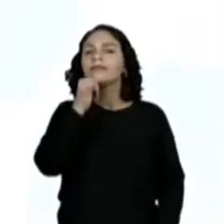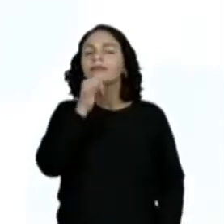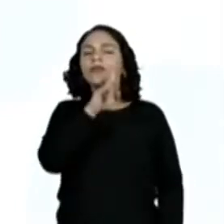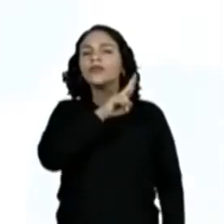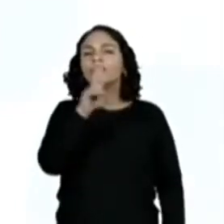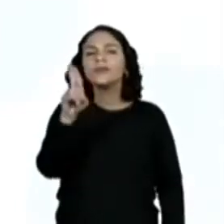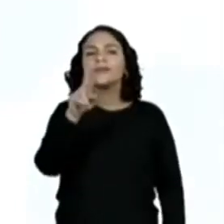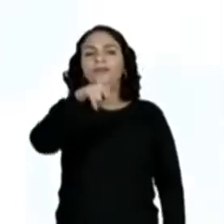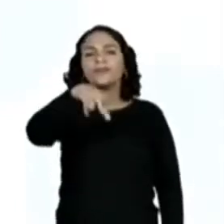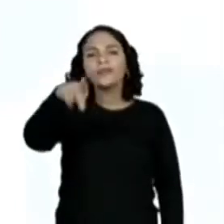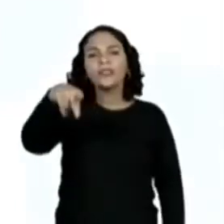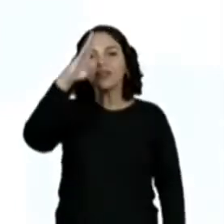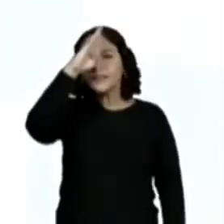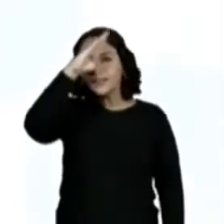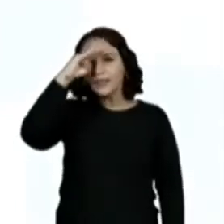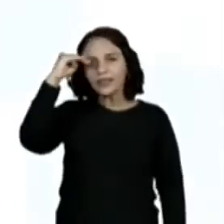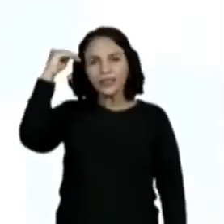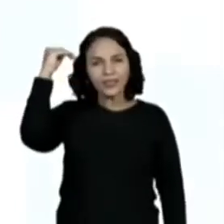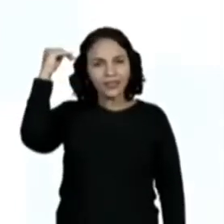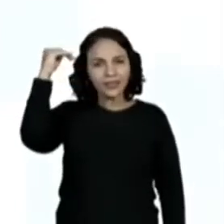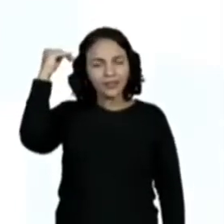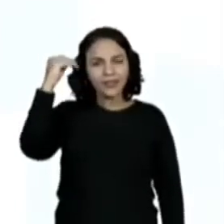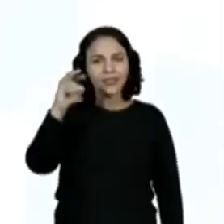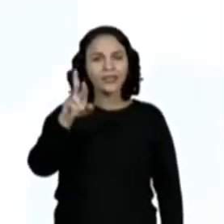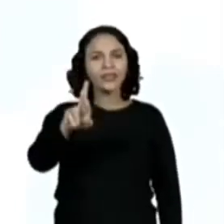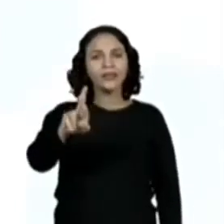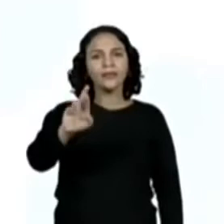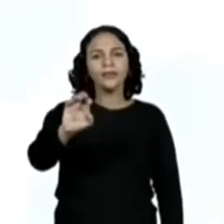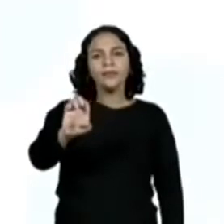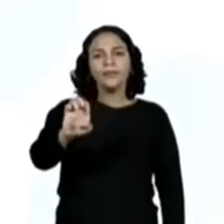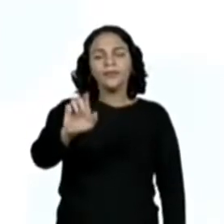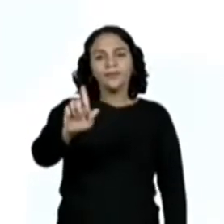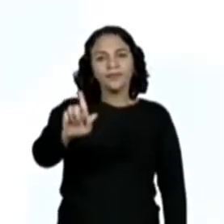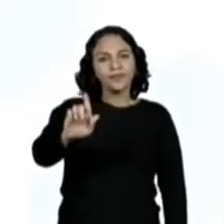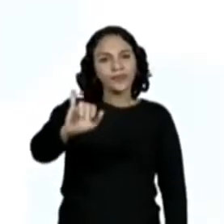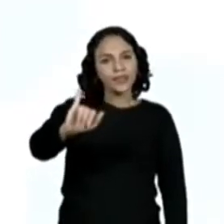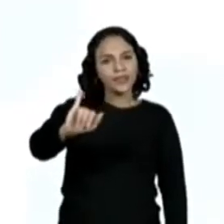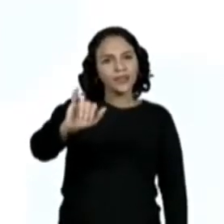Regiane. Então, régua.